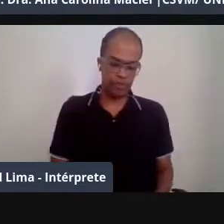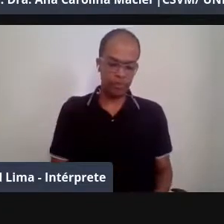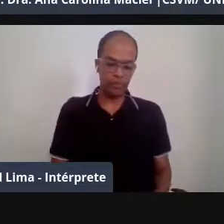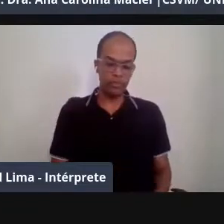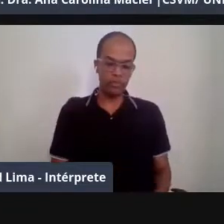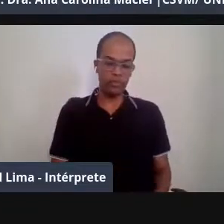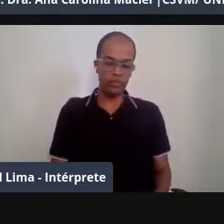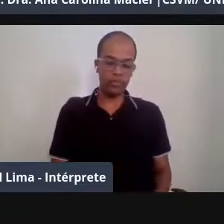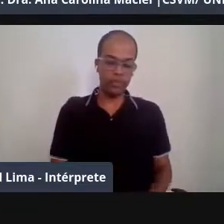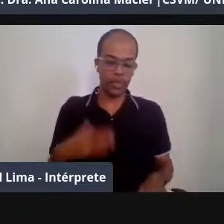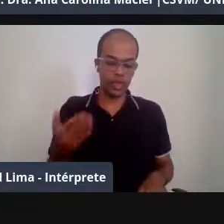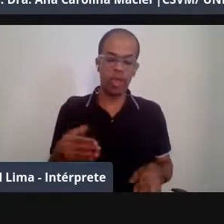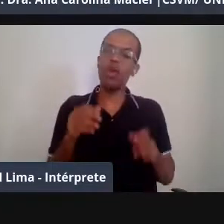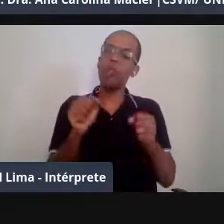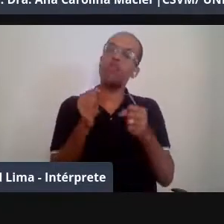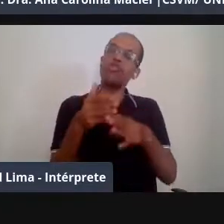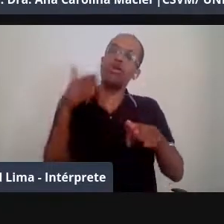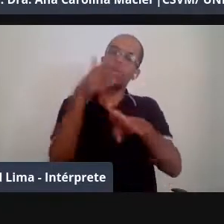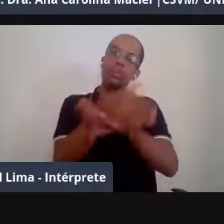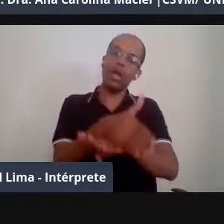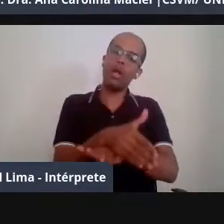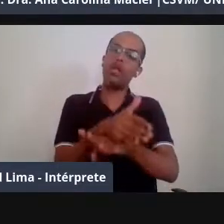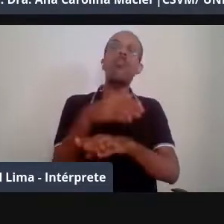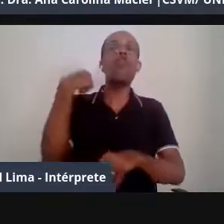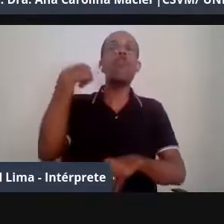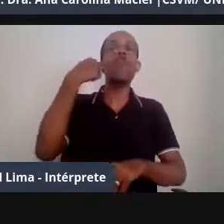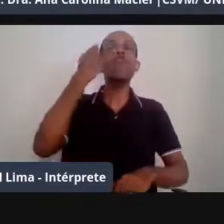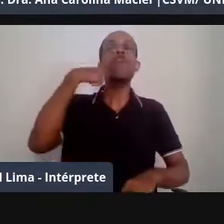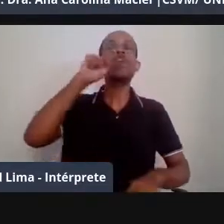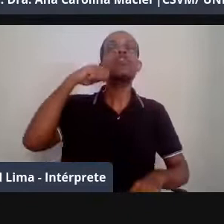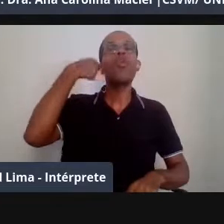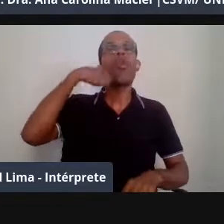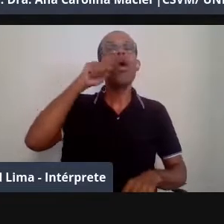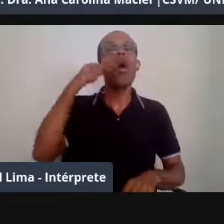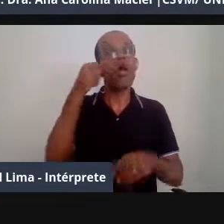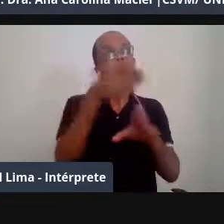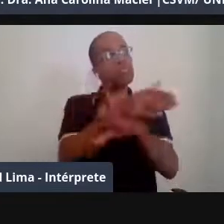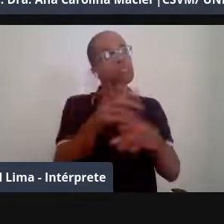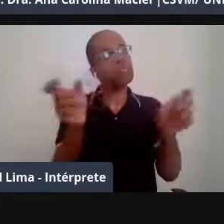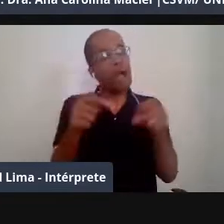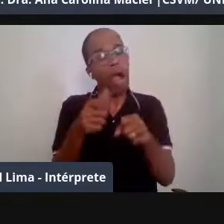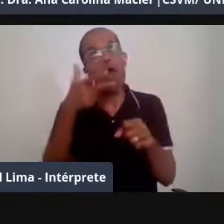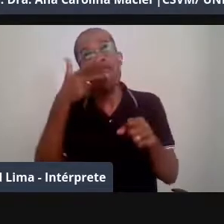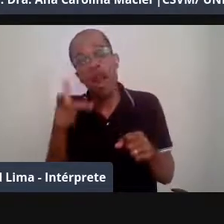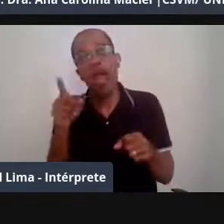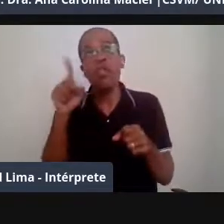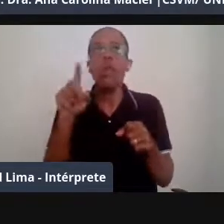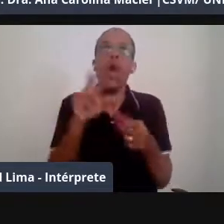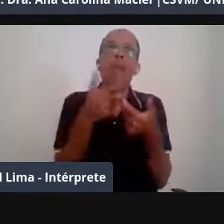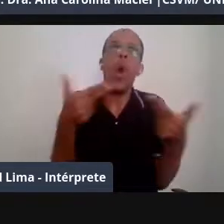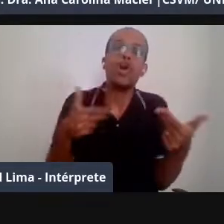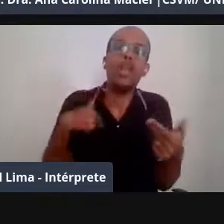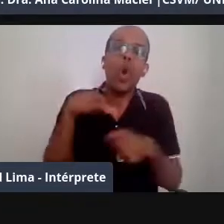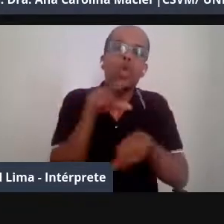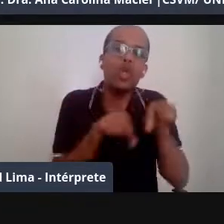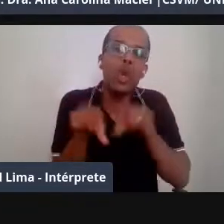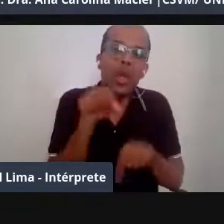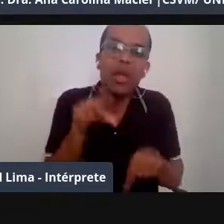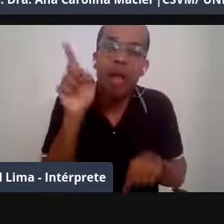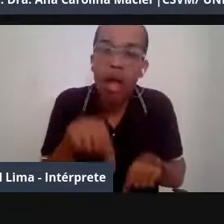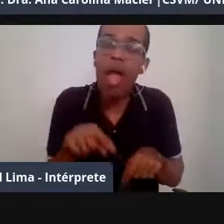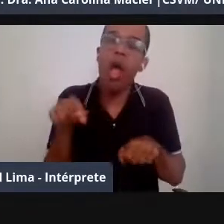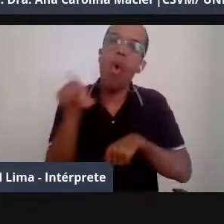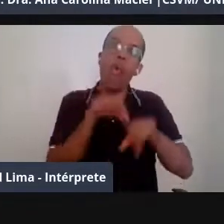podem entrar pelo ingresso do vestibular. Como eu falei, não é uma coisa que eu tenha definido, é uma definição